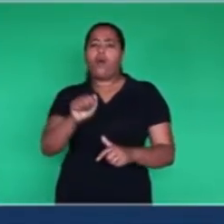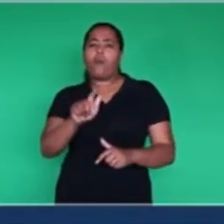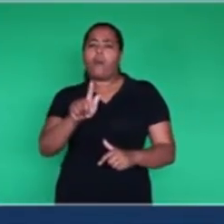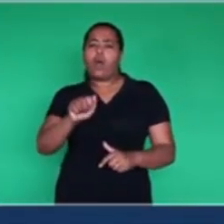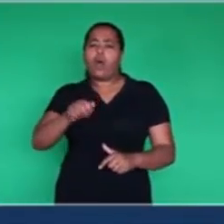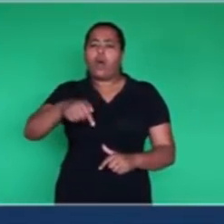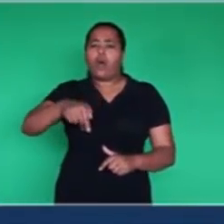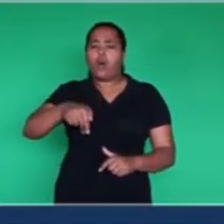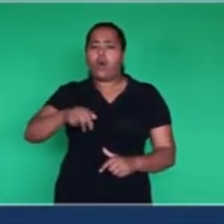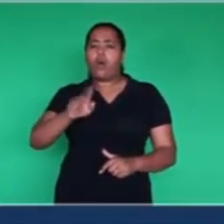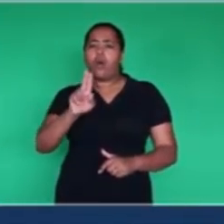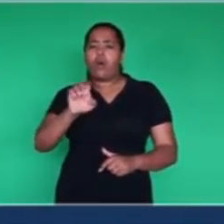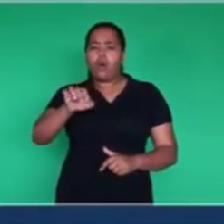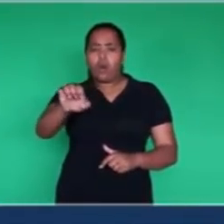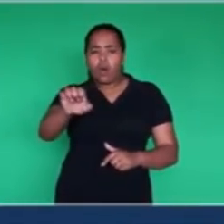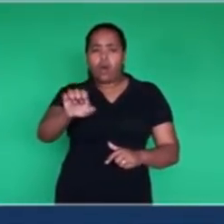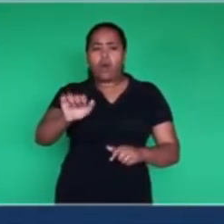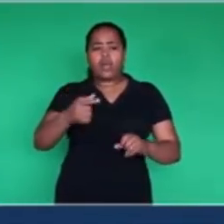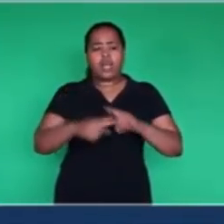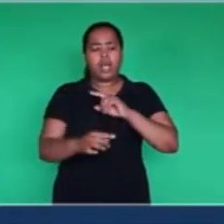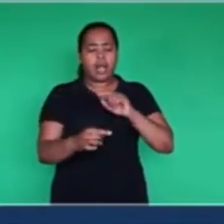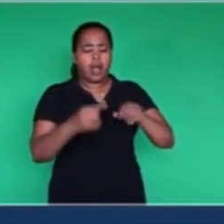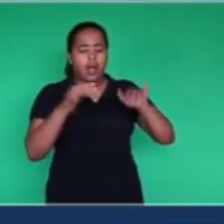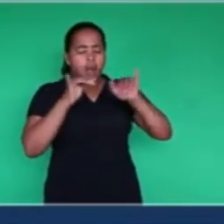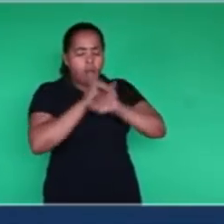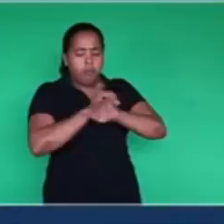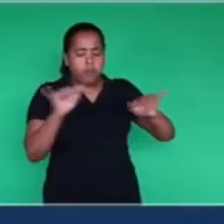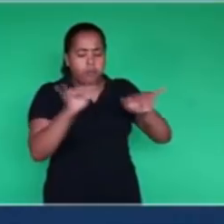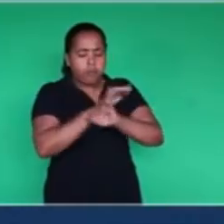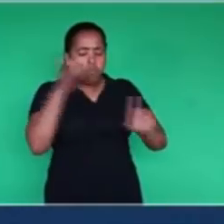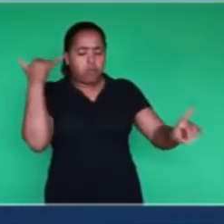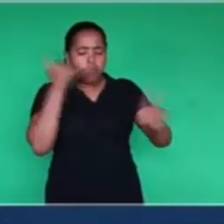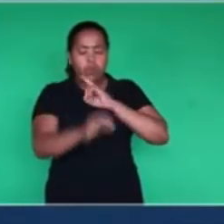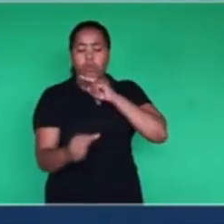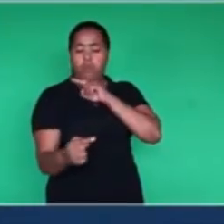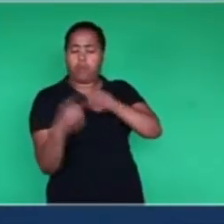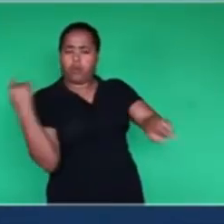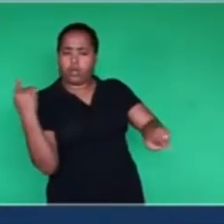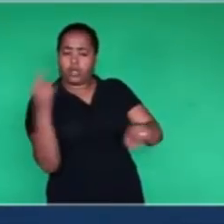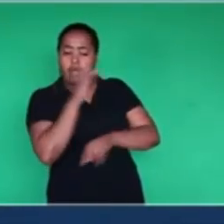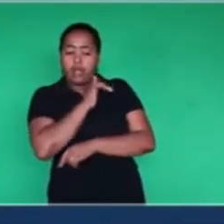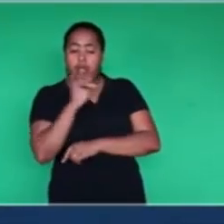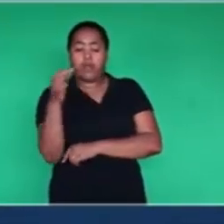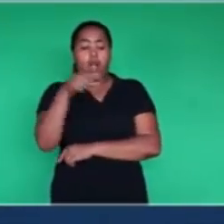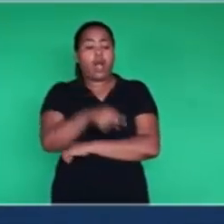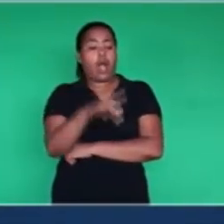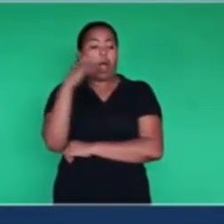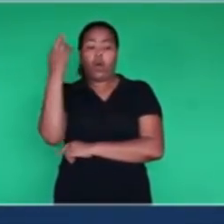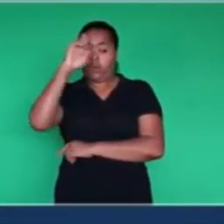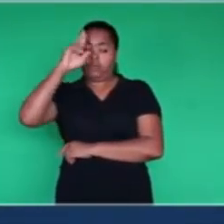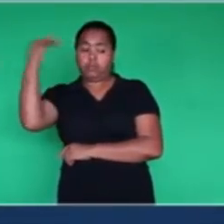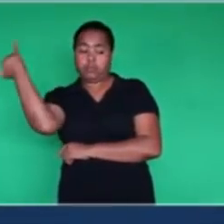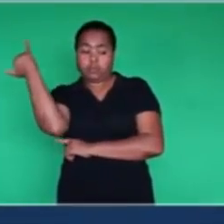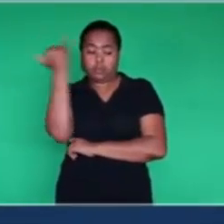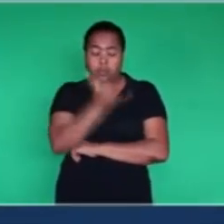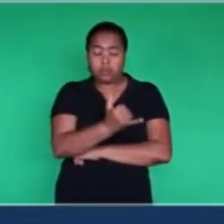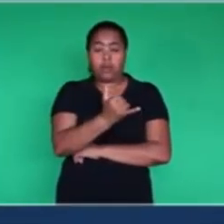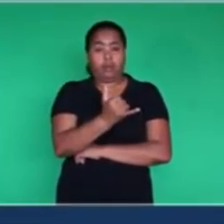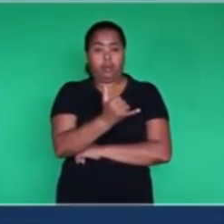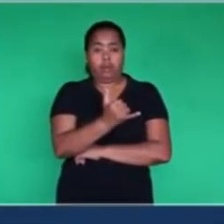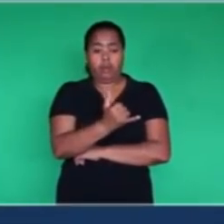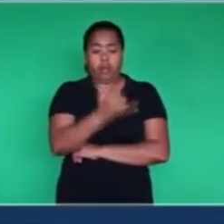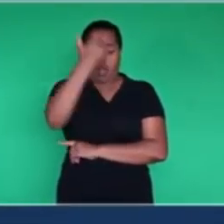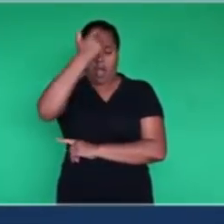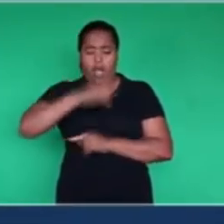Tubal, e profetiza contra ele. E dize: assim diz o Senhor Jeová, eis que eu